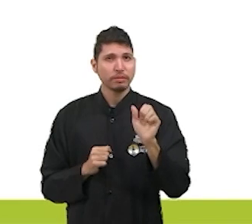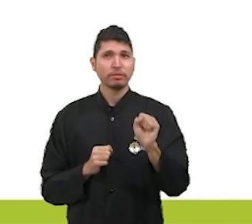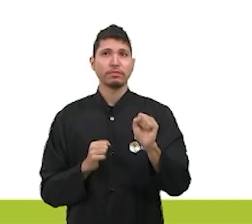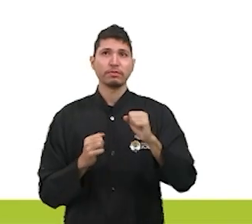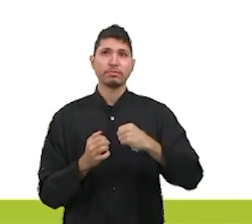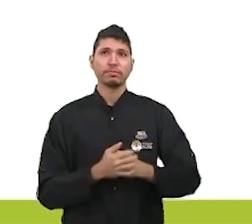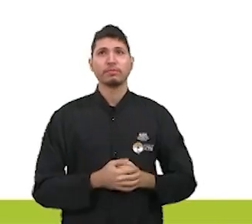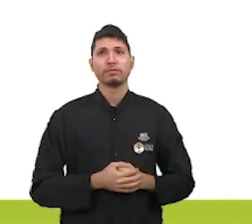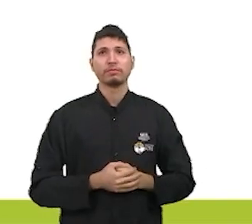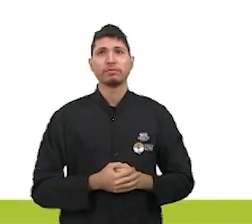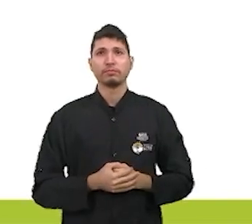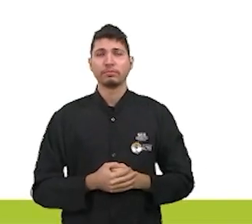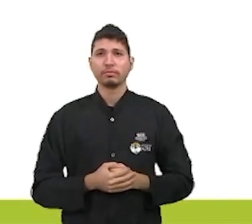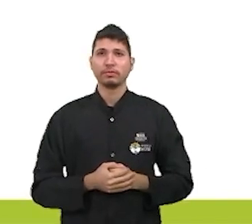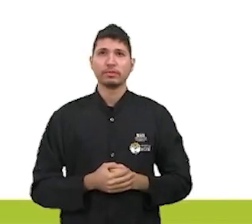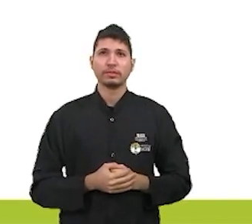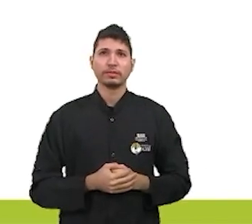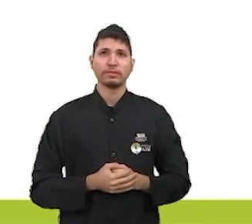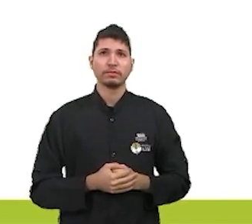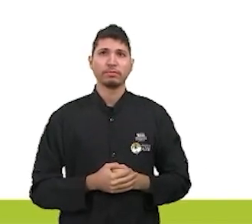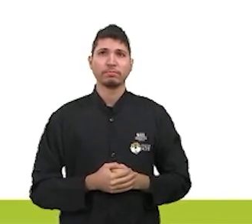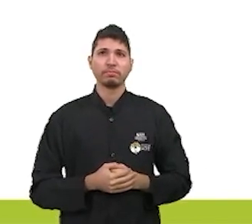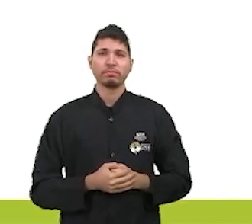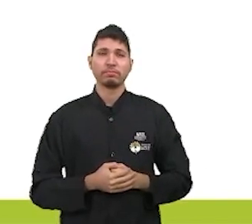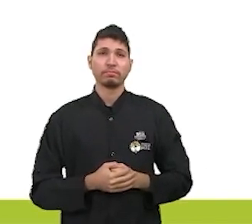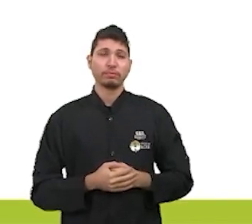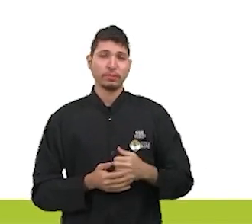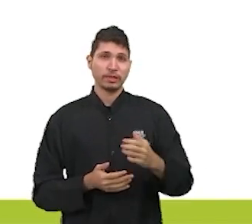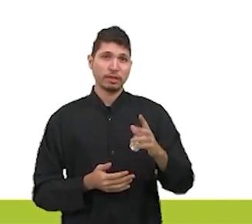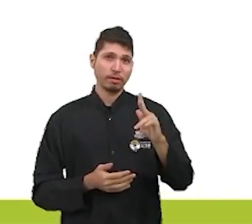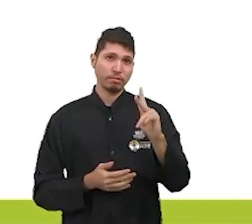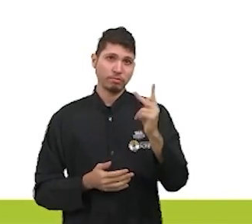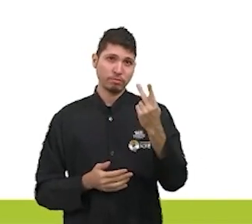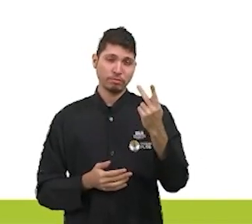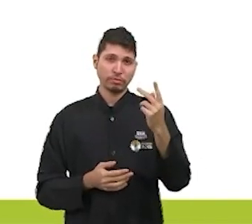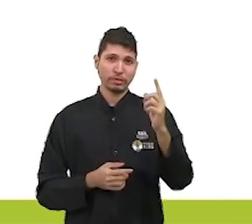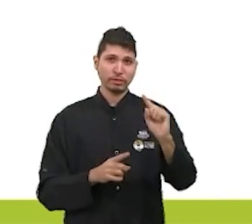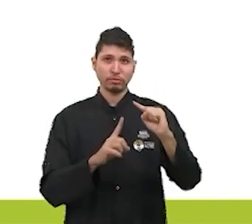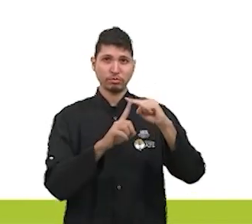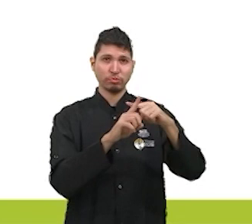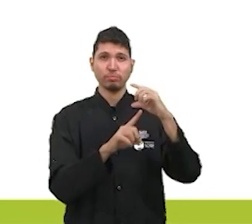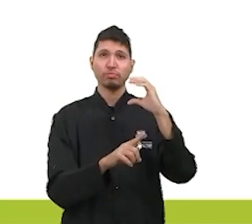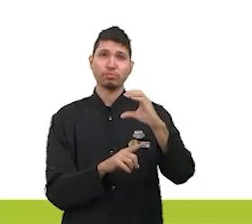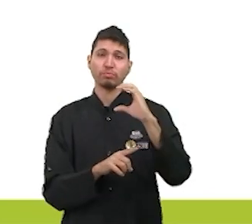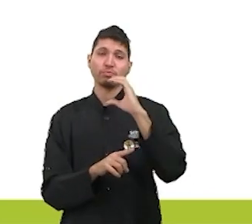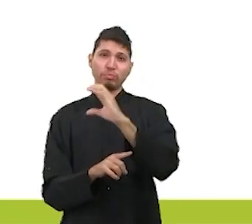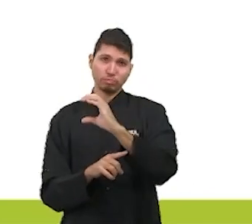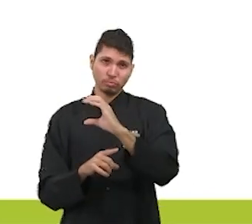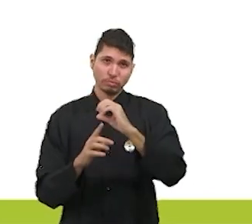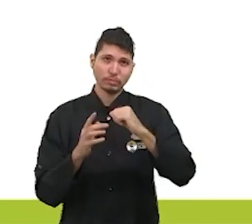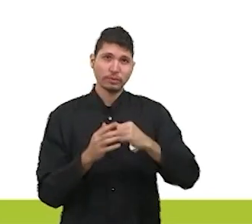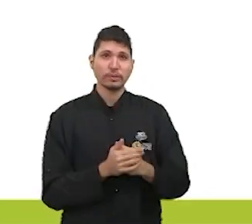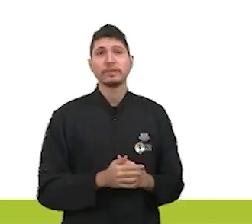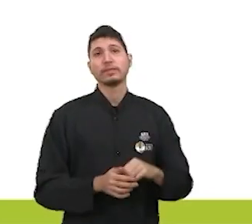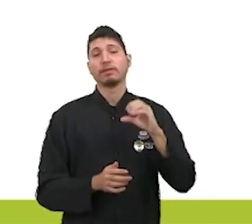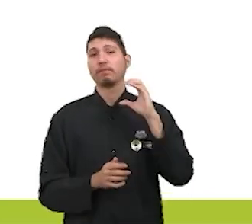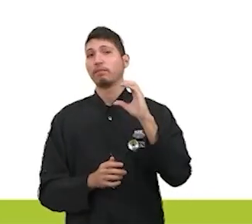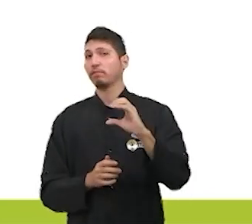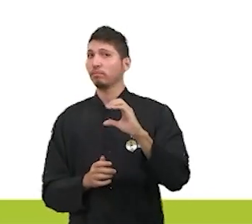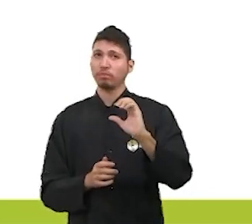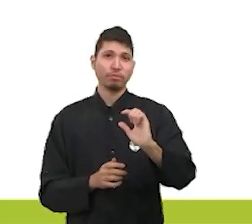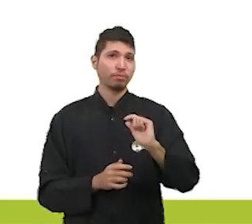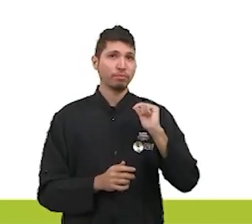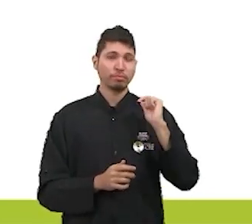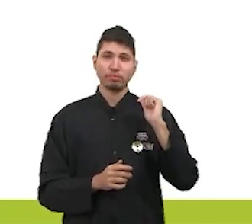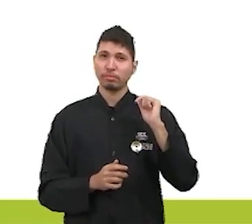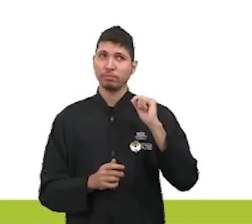minha relação, e meu teorema diz o seguinte, ó, que a minha hipotenusa é igual à soma ao quadrado dos catetos, ou seja, cateto ao quadrado mais cateto ao quadrado